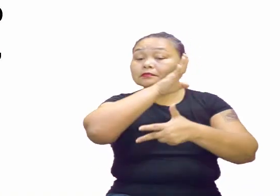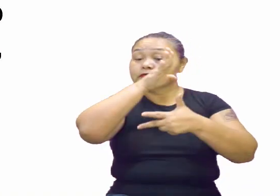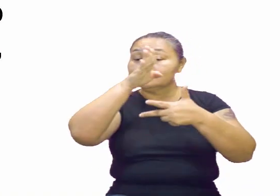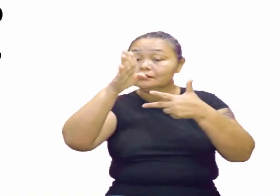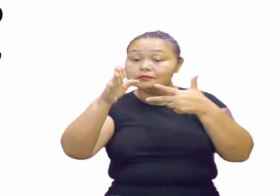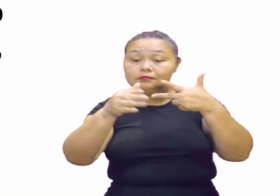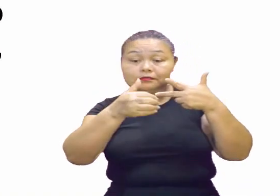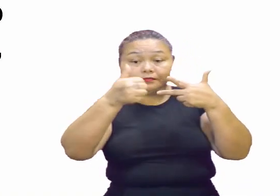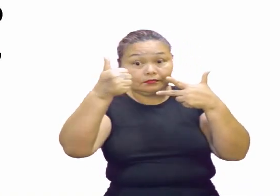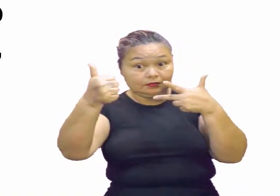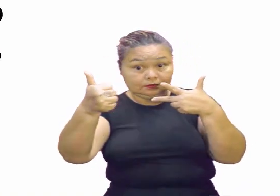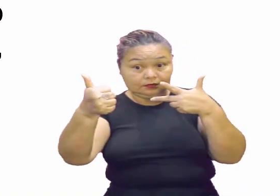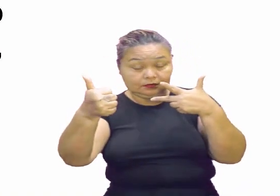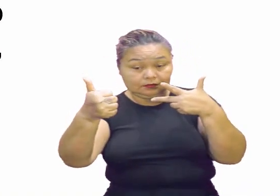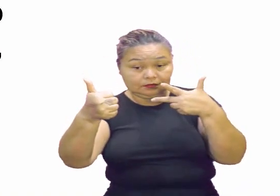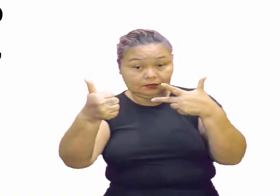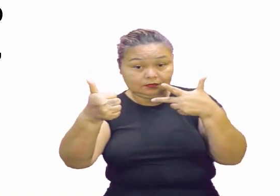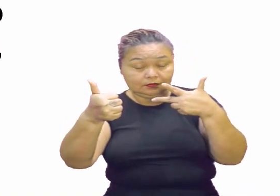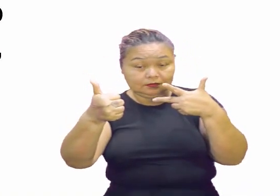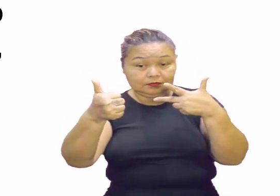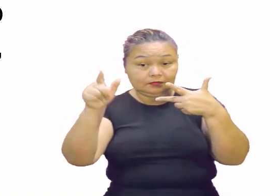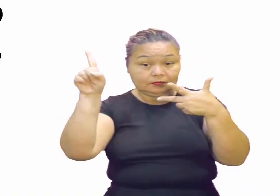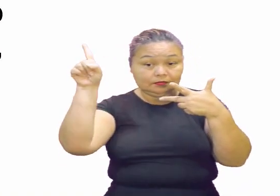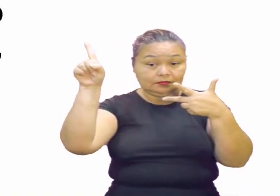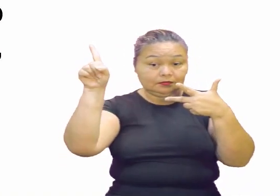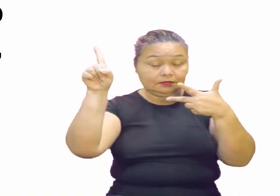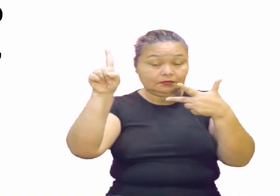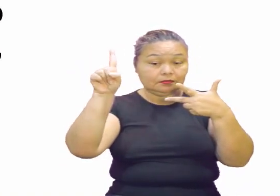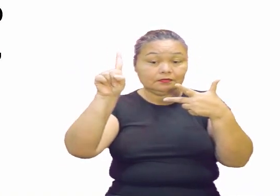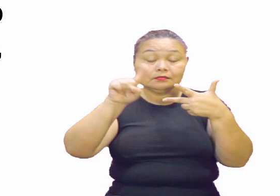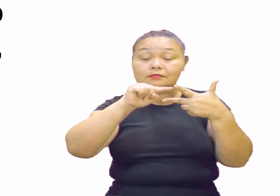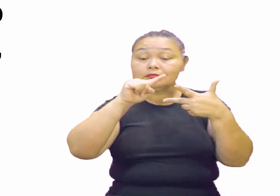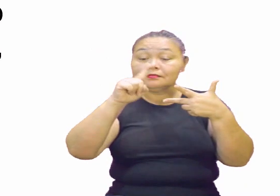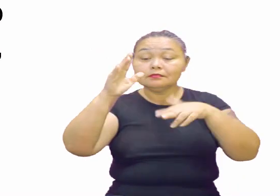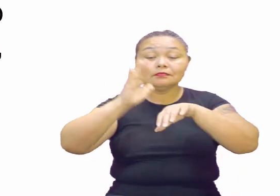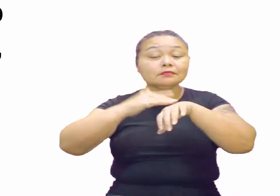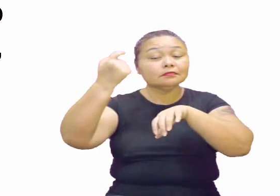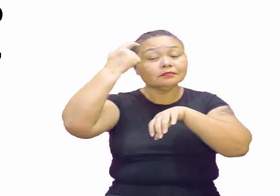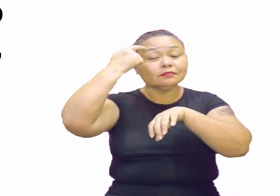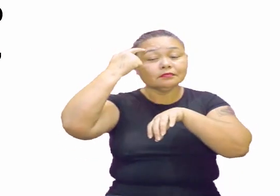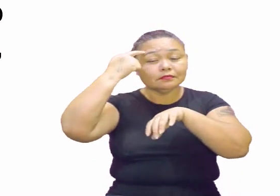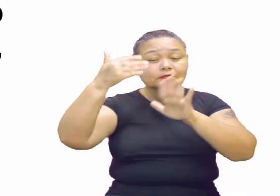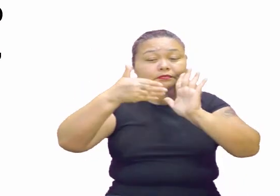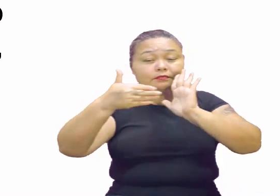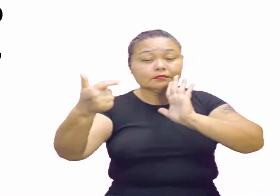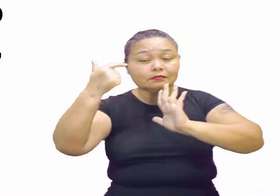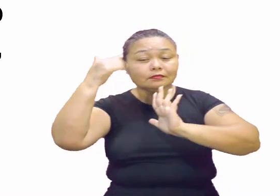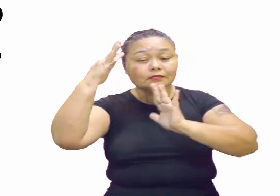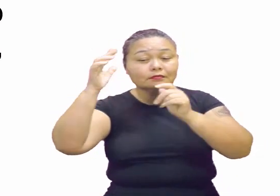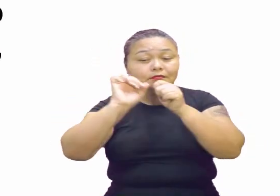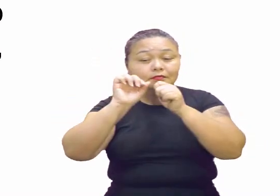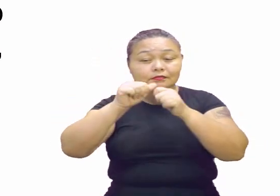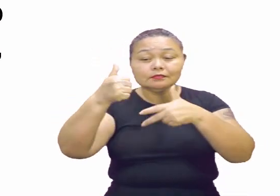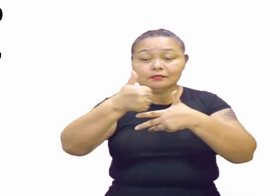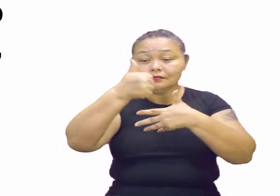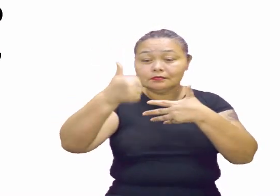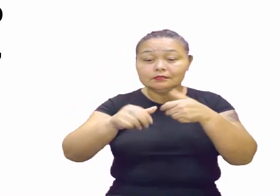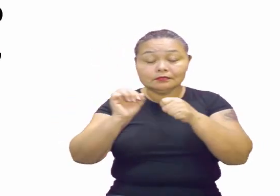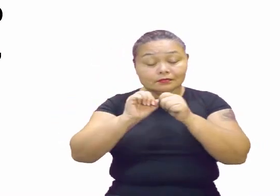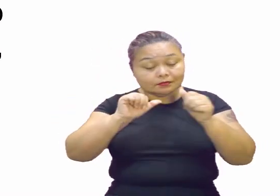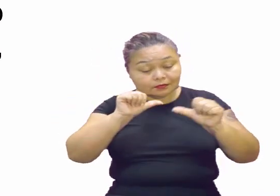positivismo, tá bom? O positivismo é o que vai intensificar a criação da República.